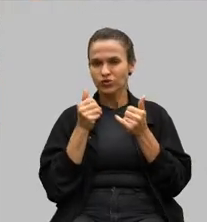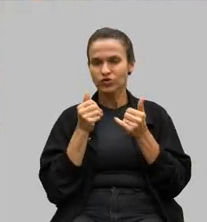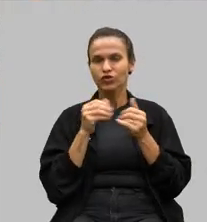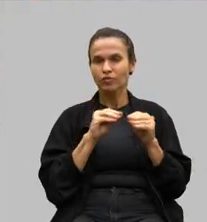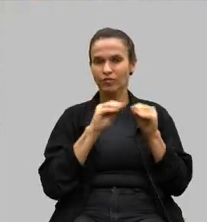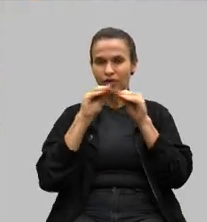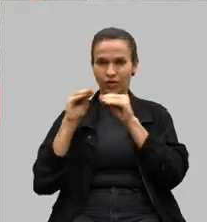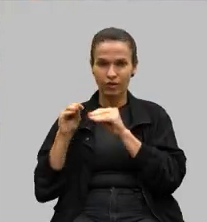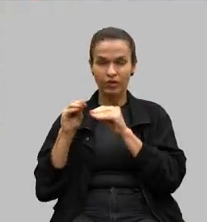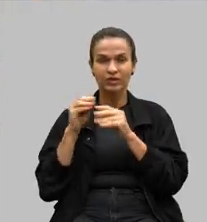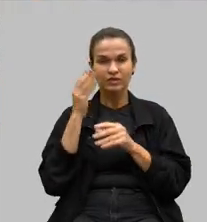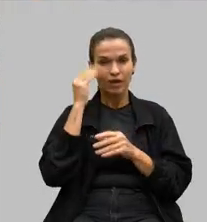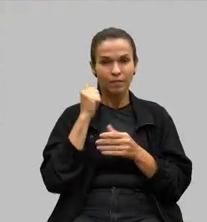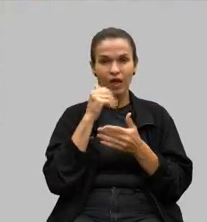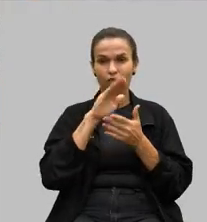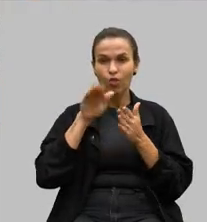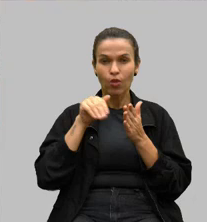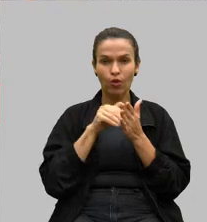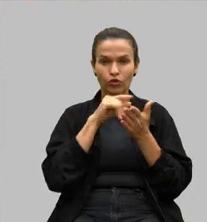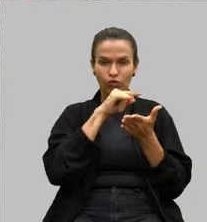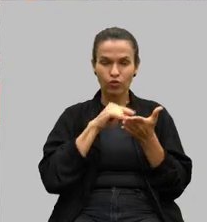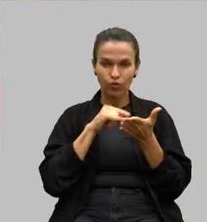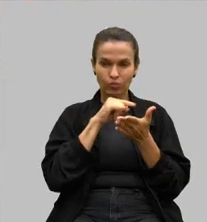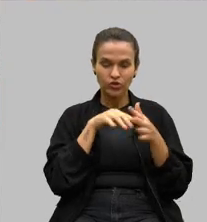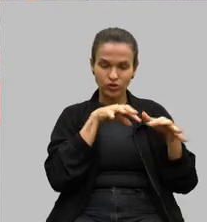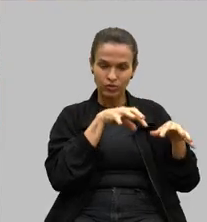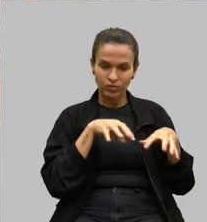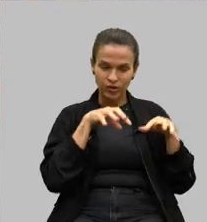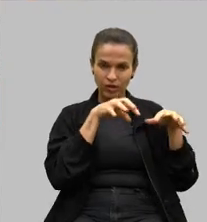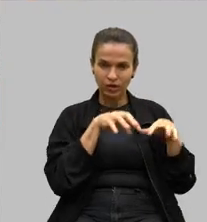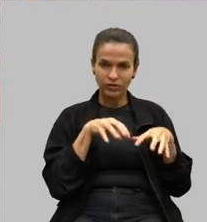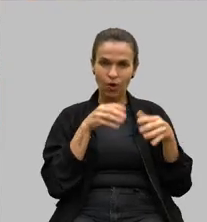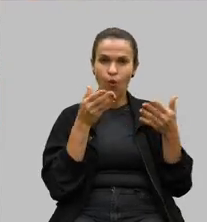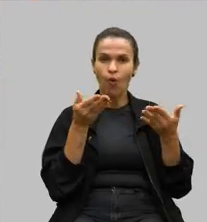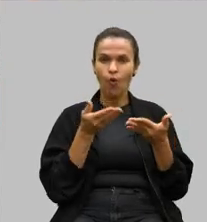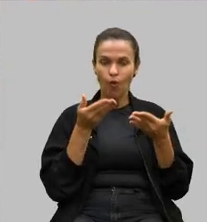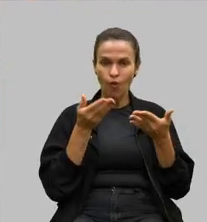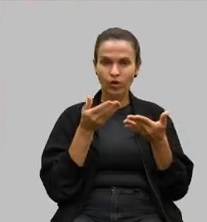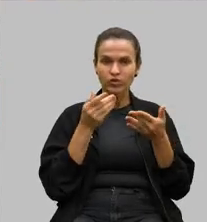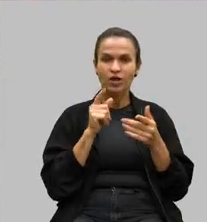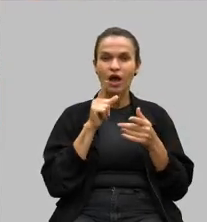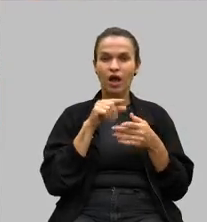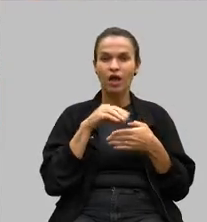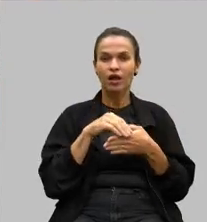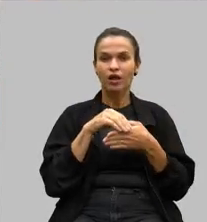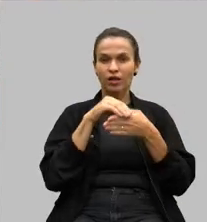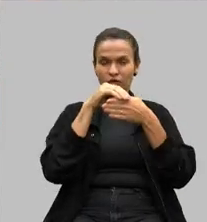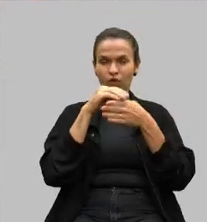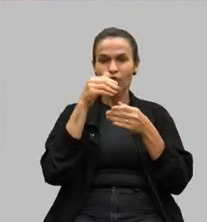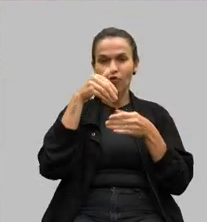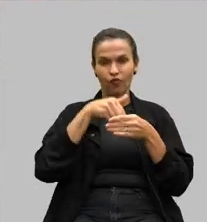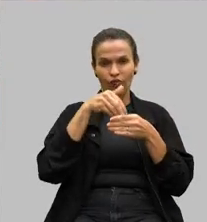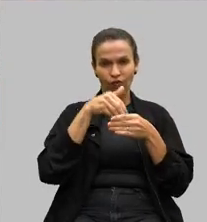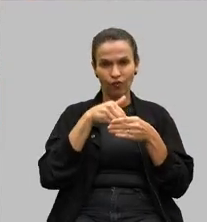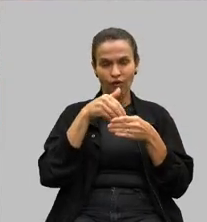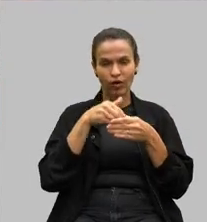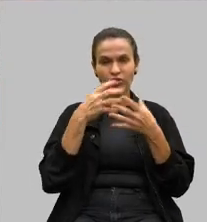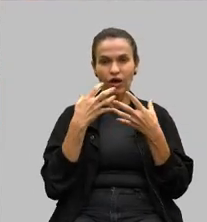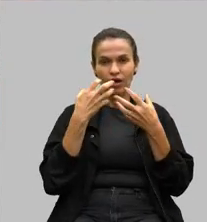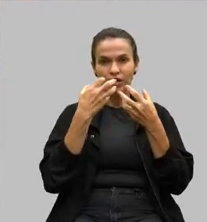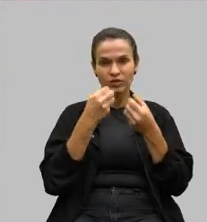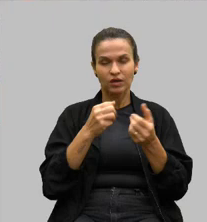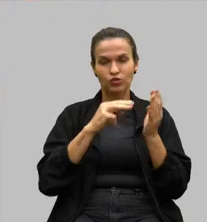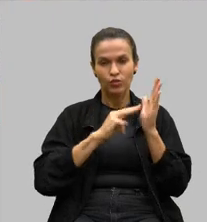toda pauta de mineração no cupan hoje é liberada com voto favorável dos